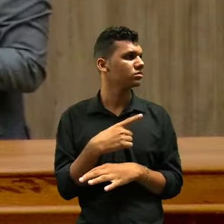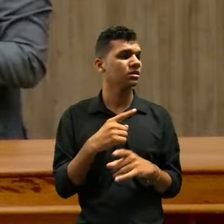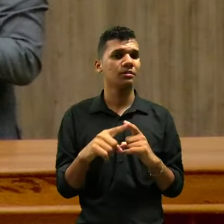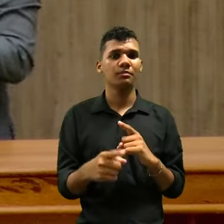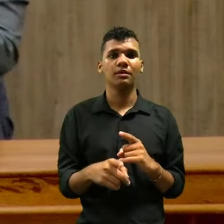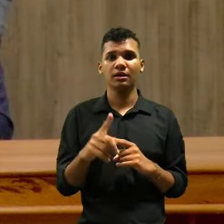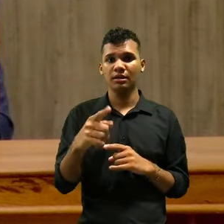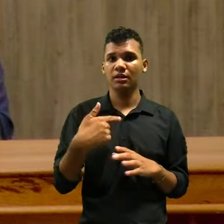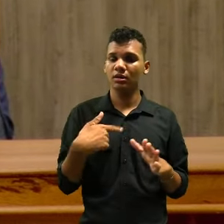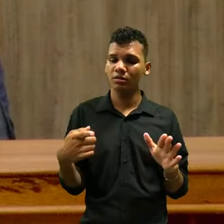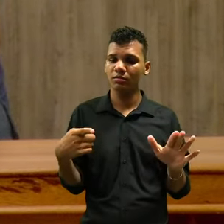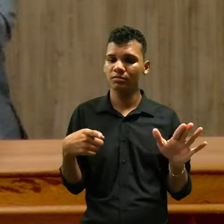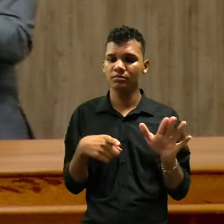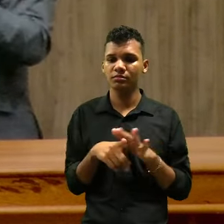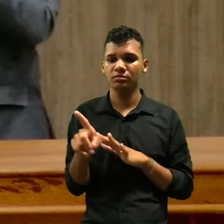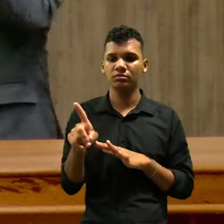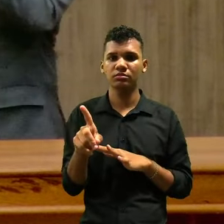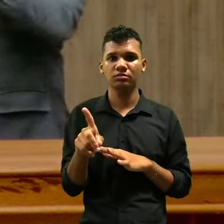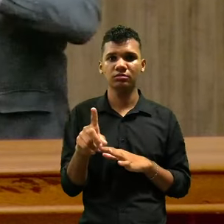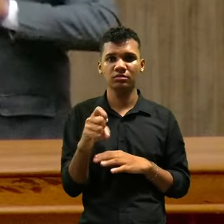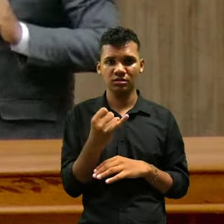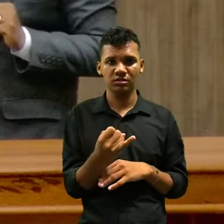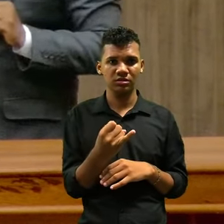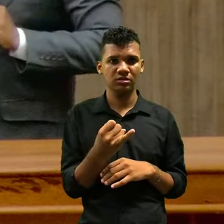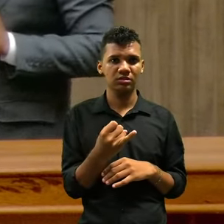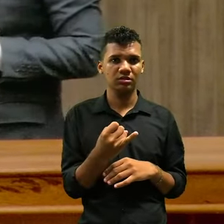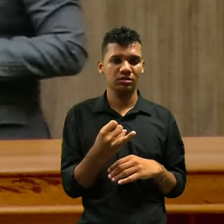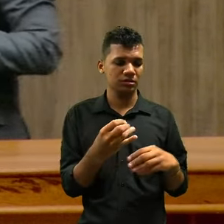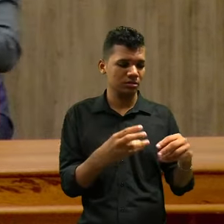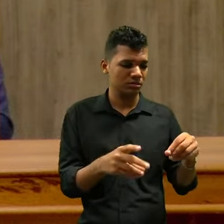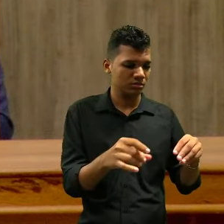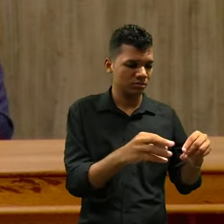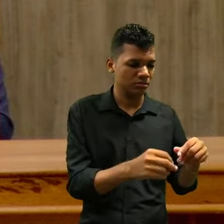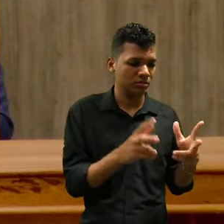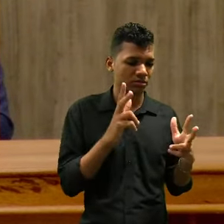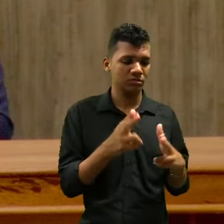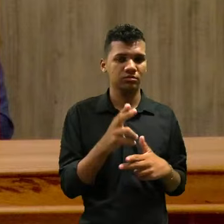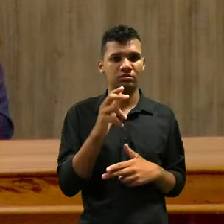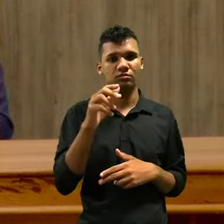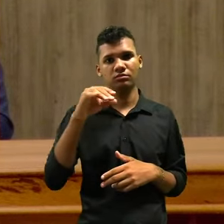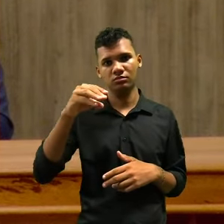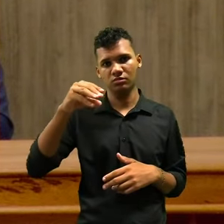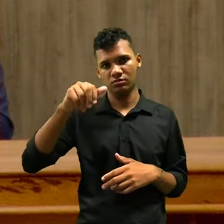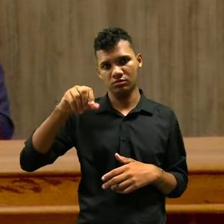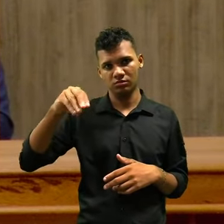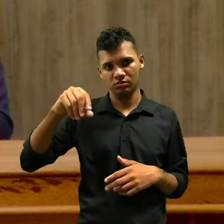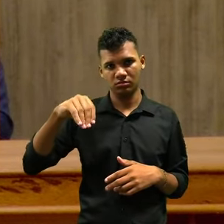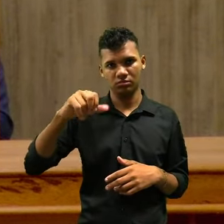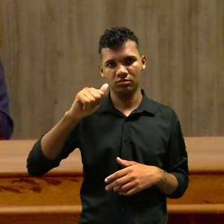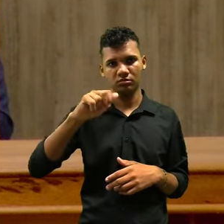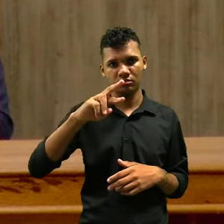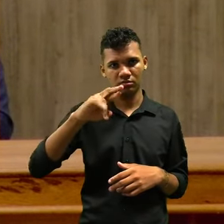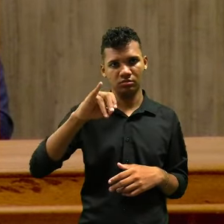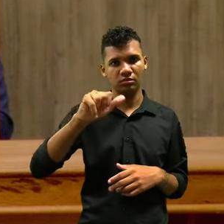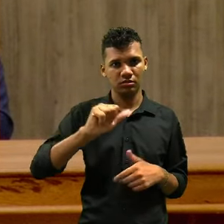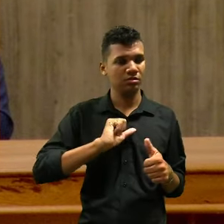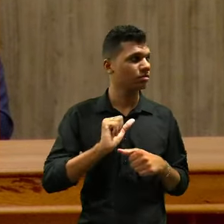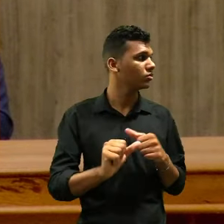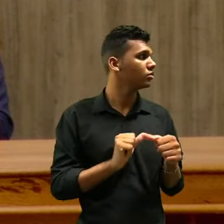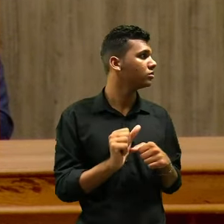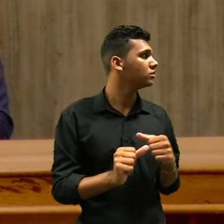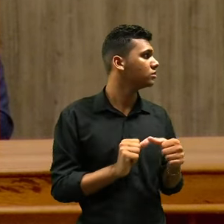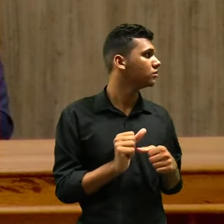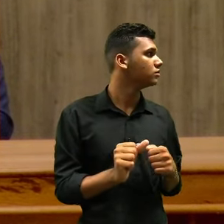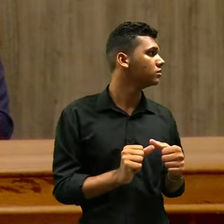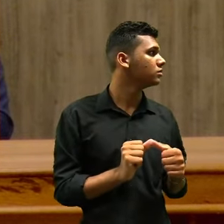lhe pergunto colocar adubo com areia Funciona olha aí quem